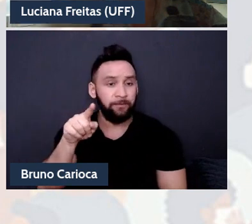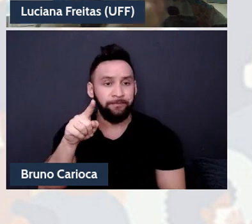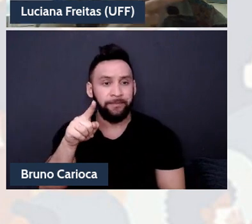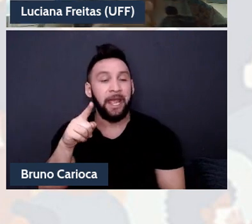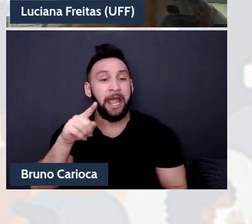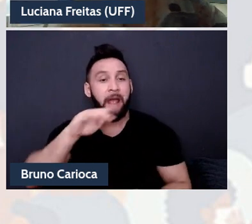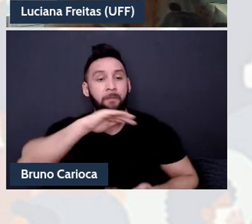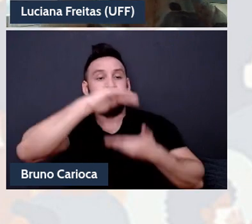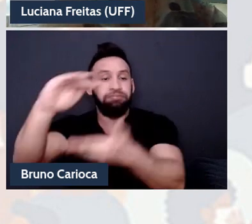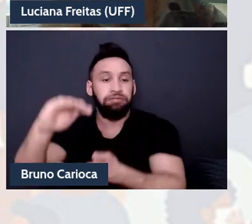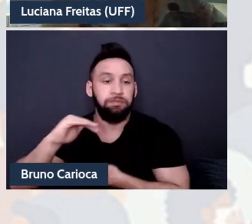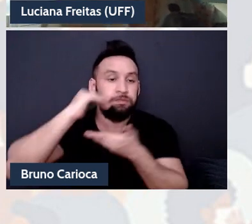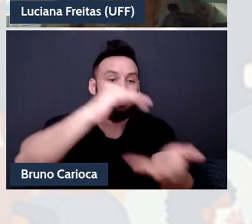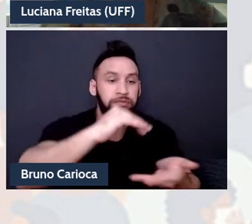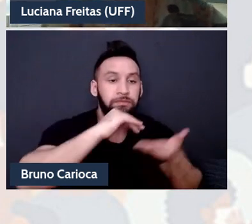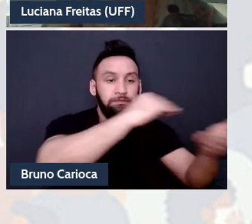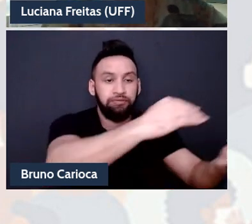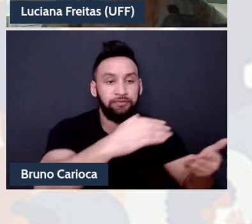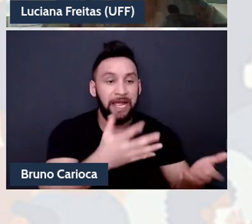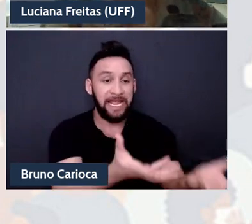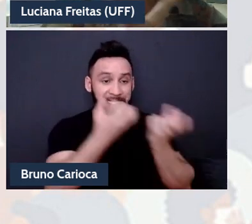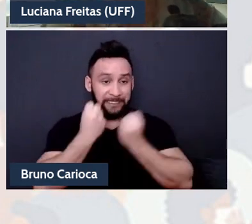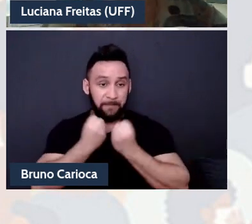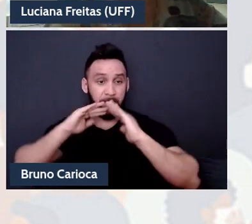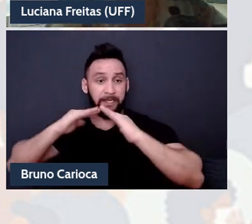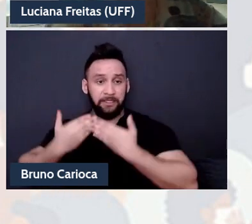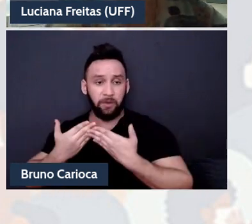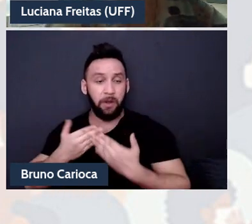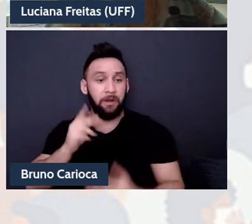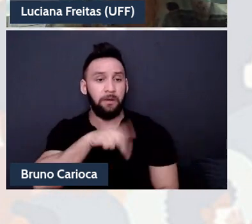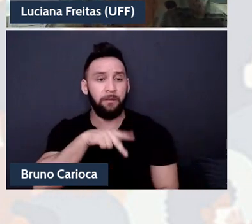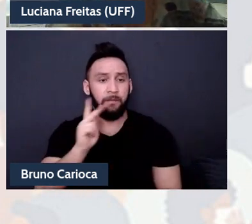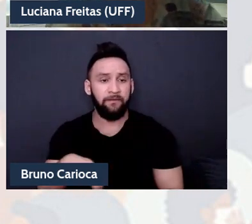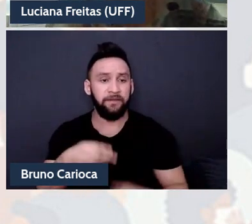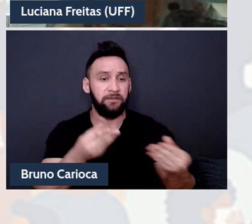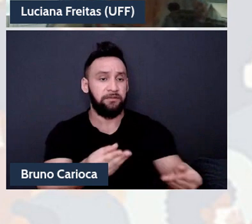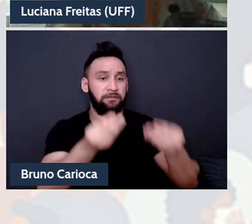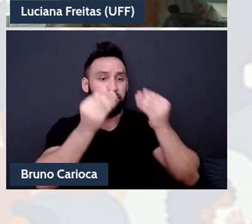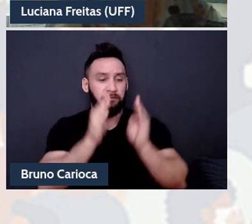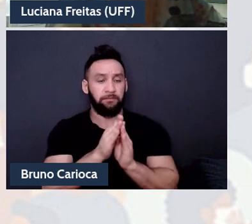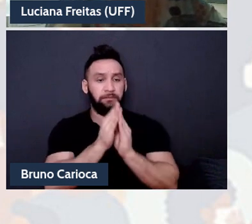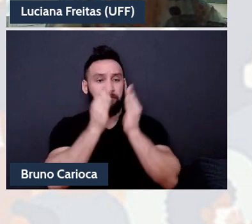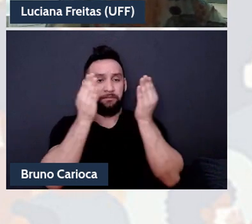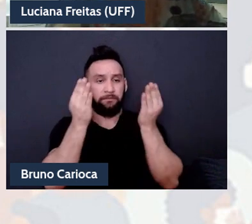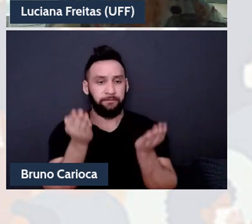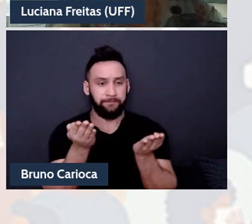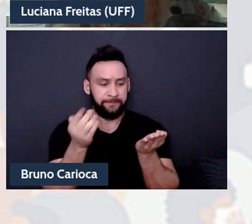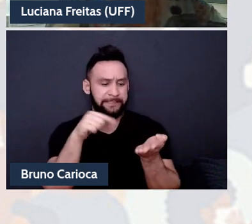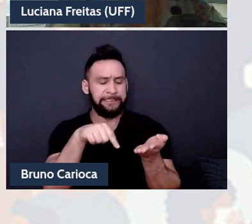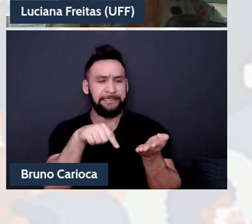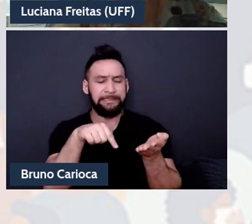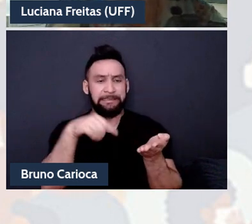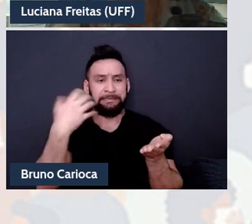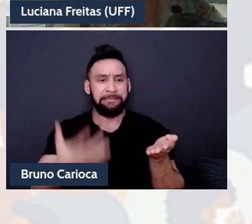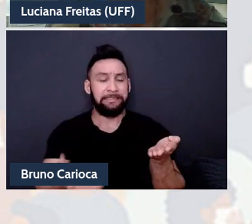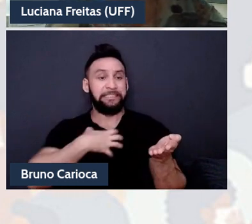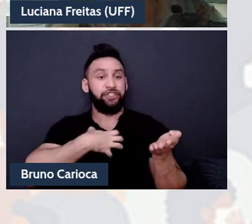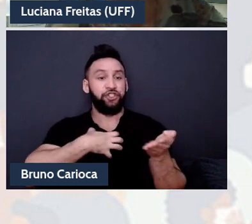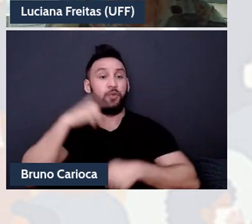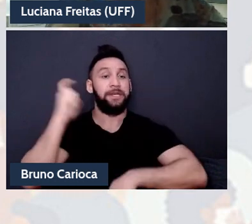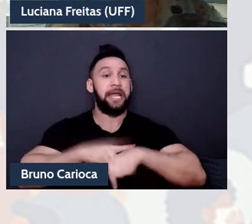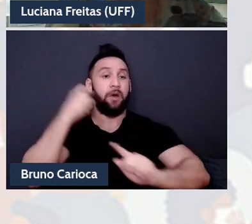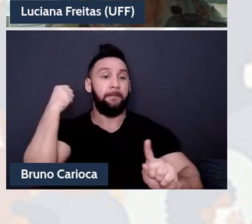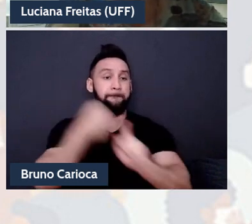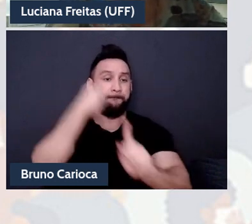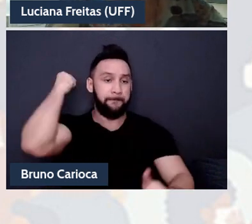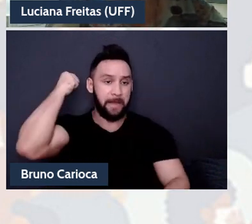lugares os professores perceberam o que que significaria de fato a reforma do ensino médio, né?